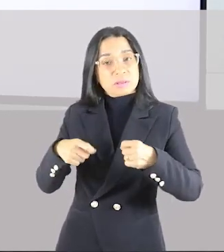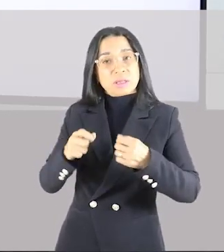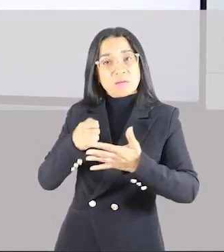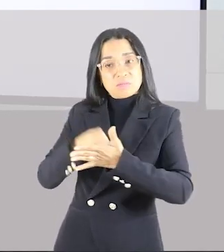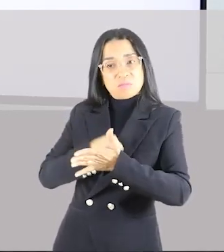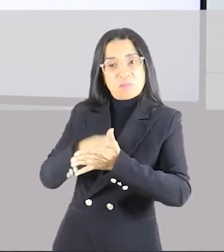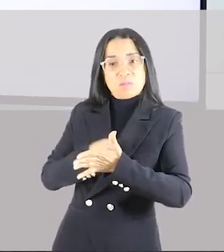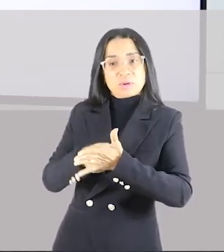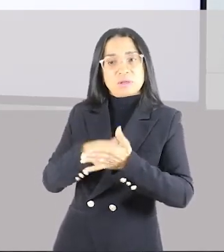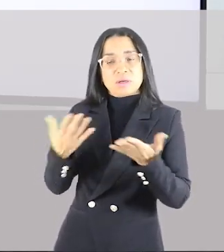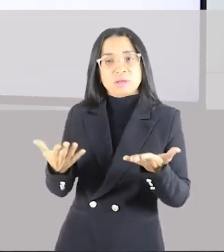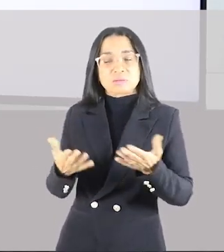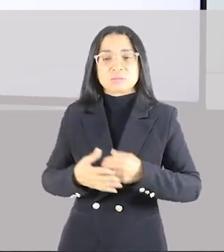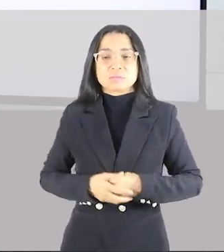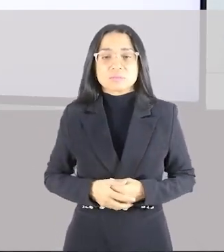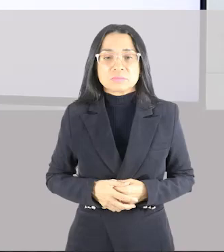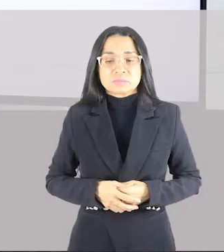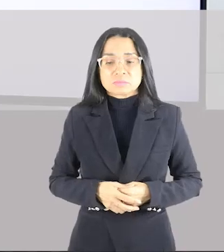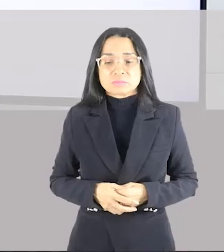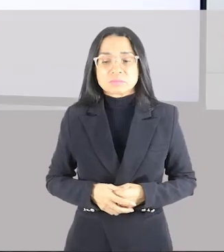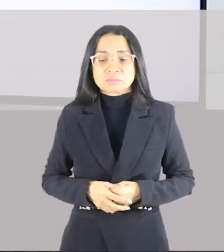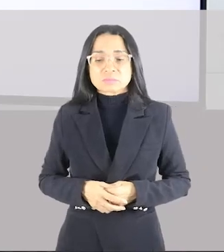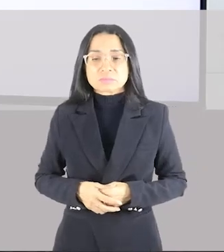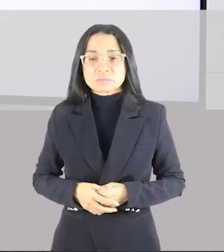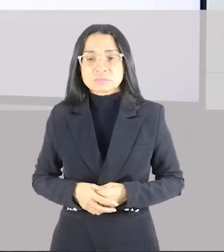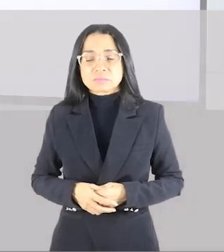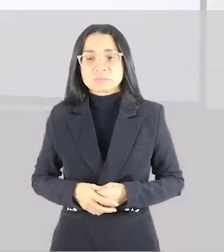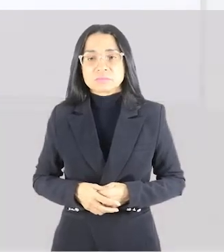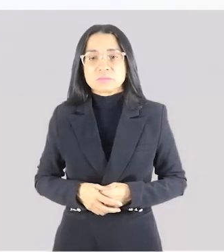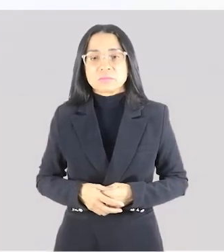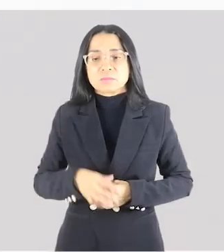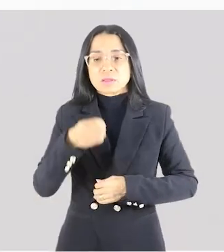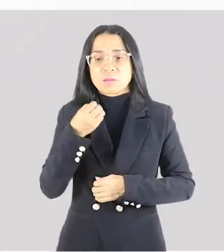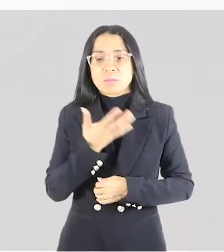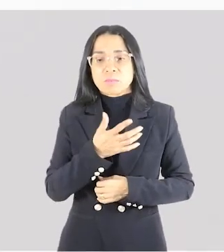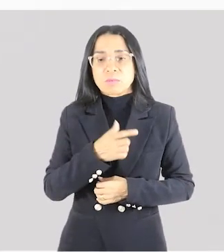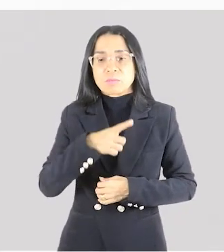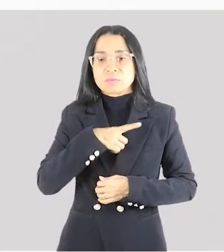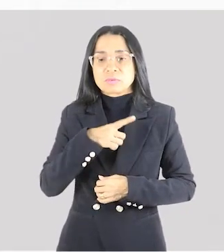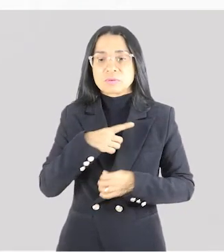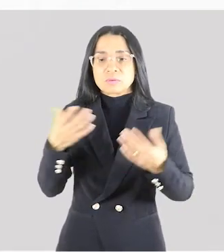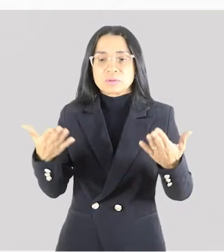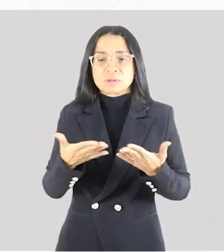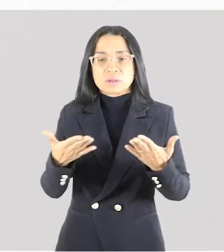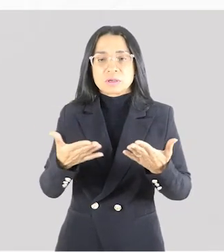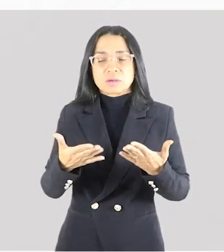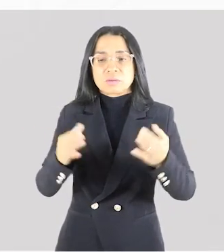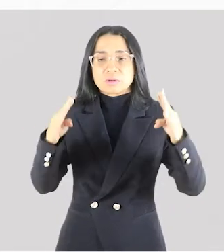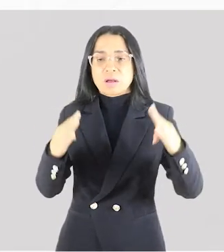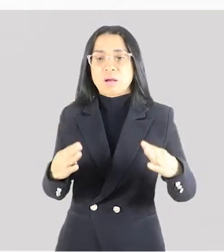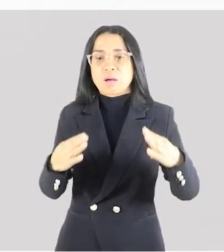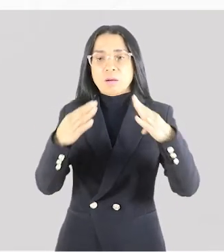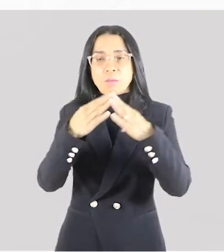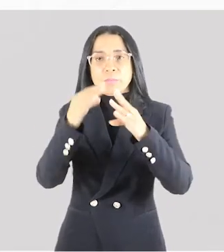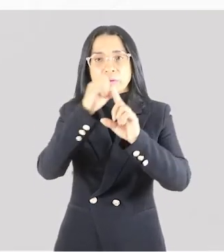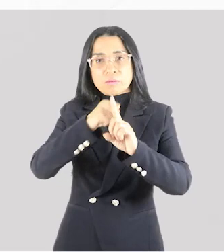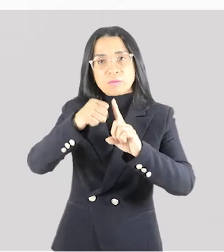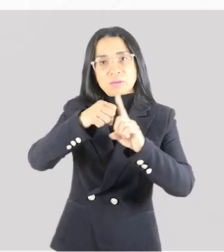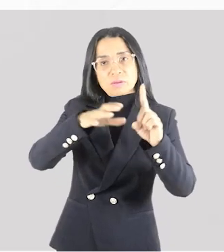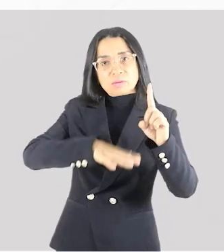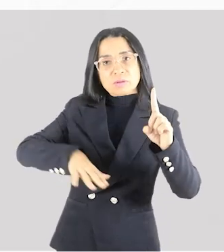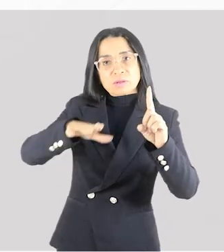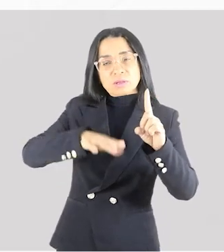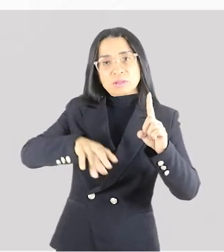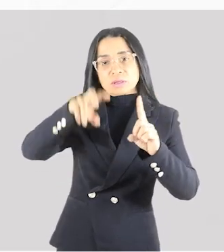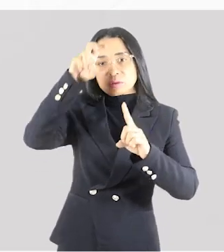mas também da subsistência dessa civilização. Bom, e aqui nós temos, então, a pirâmide da sociedade do Egito